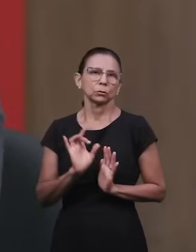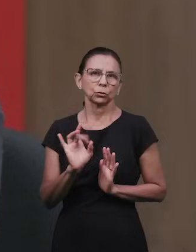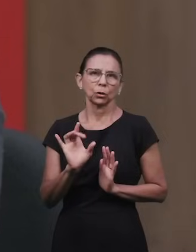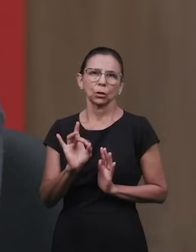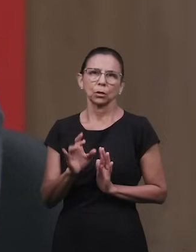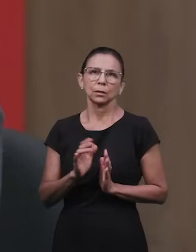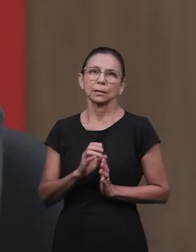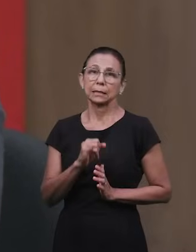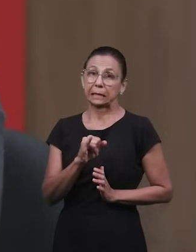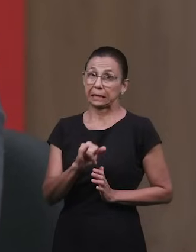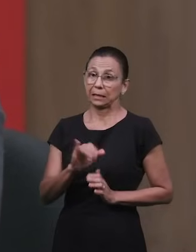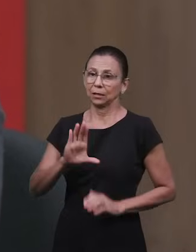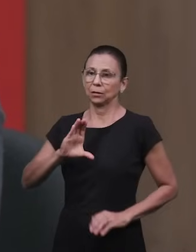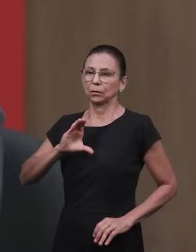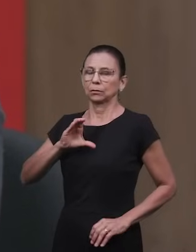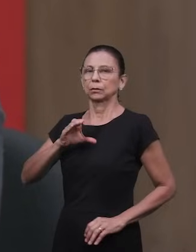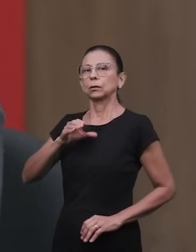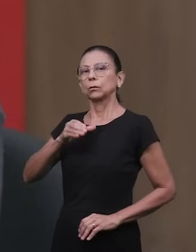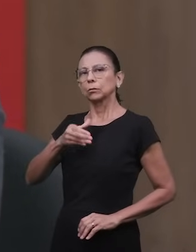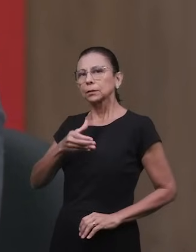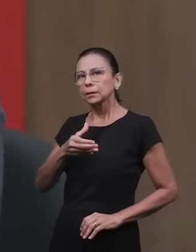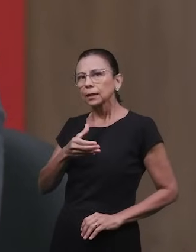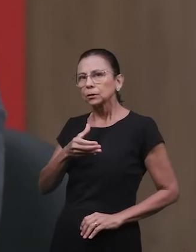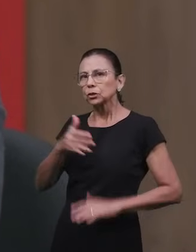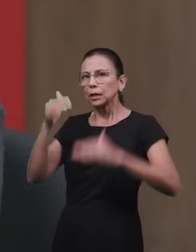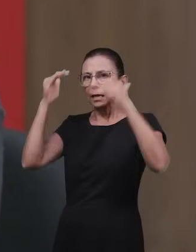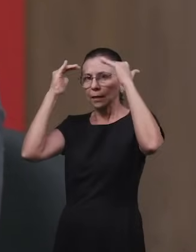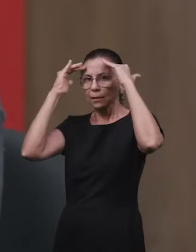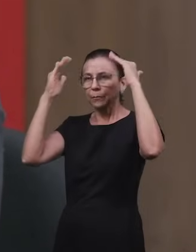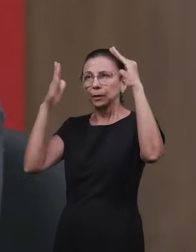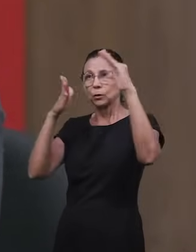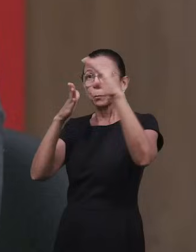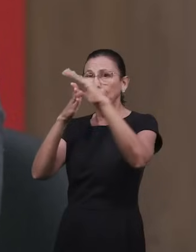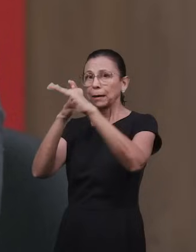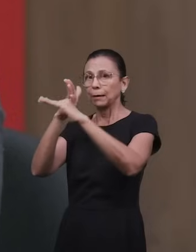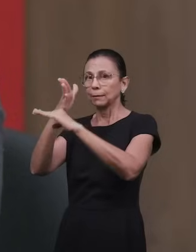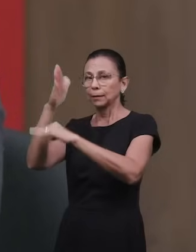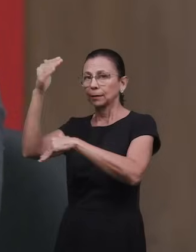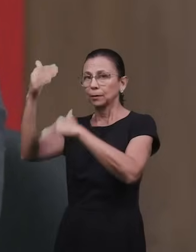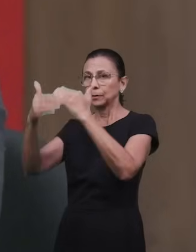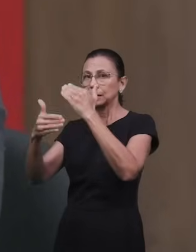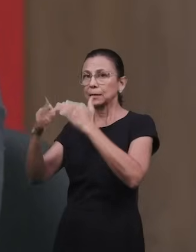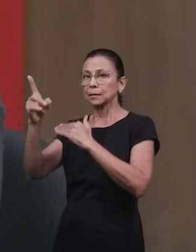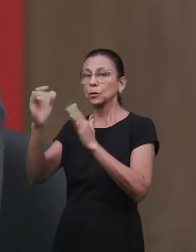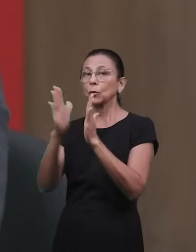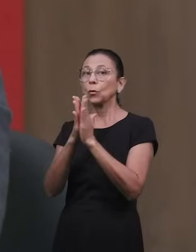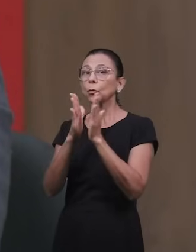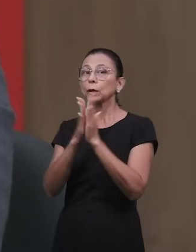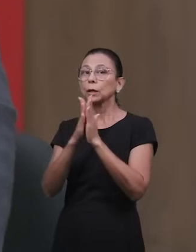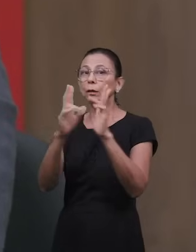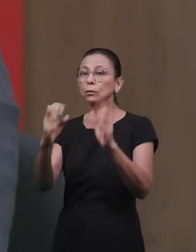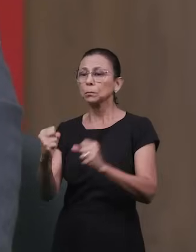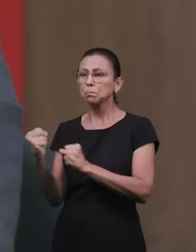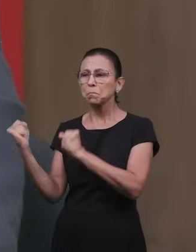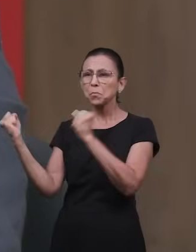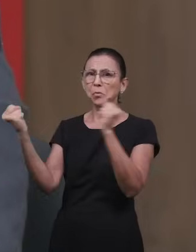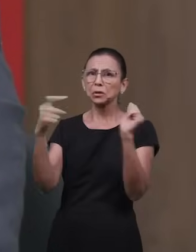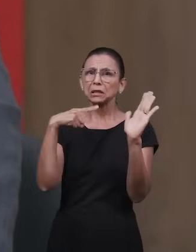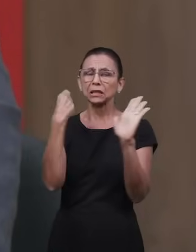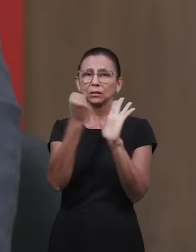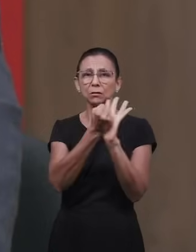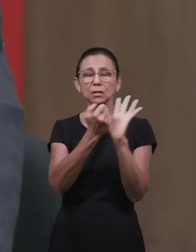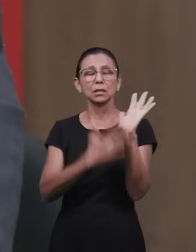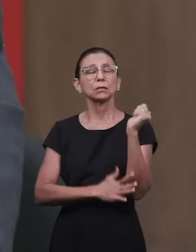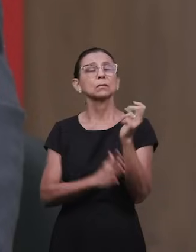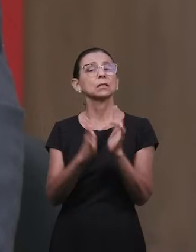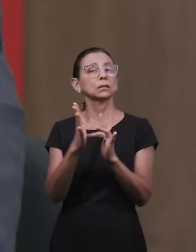texto da palavra ele fala isso, né? Tendo, pois, irmãos, ousadia para entrar no santuário pelo sangue de Aleluia, Jesus. Amém. glória a Só Deus. Deus. entramos Glória a na